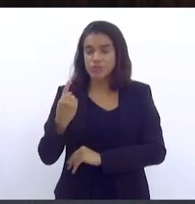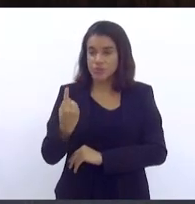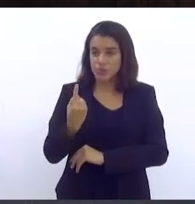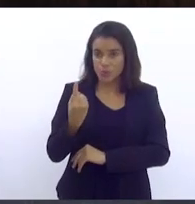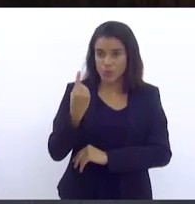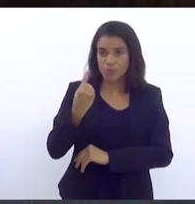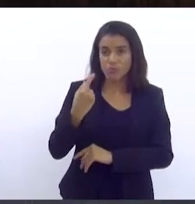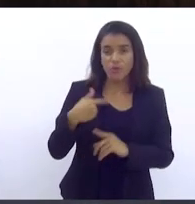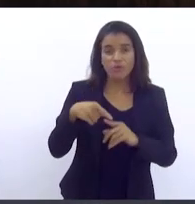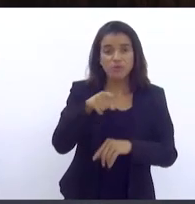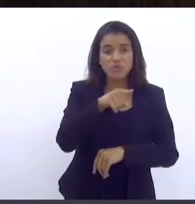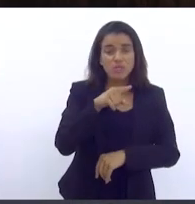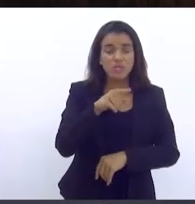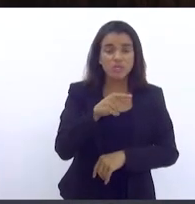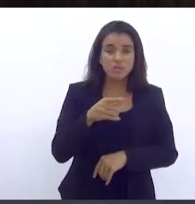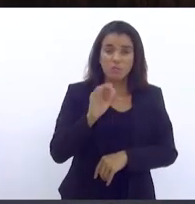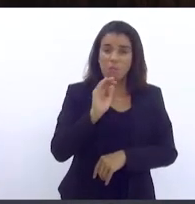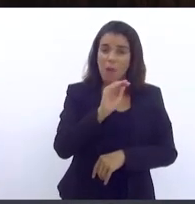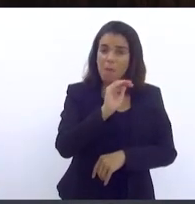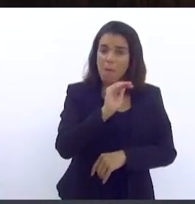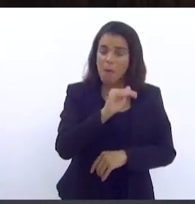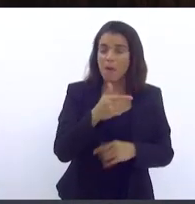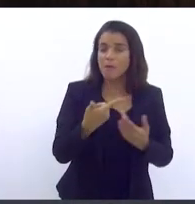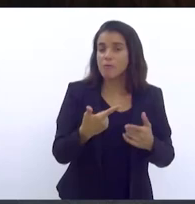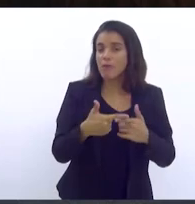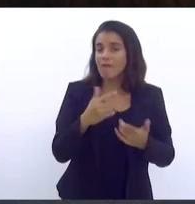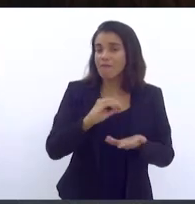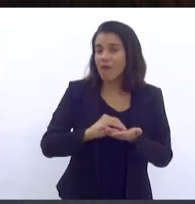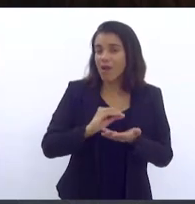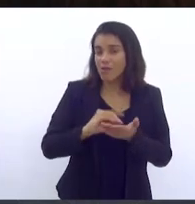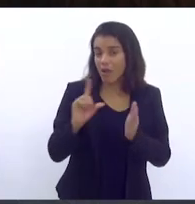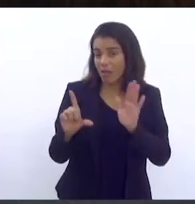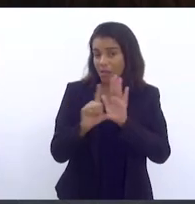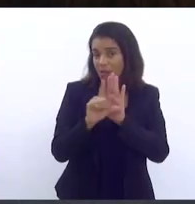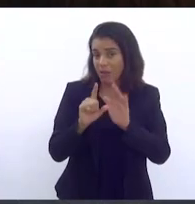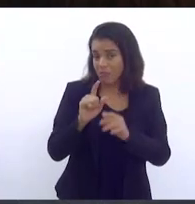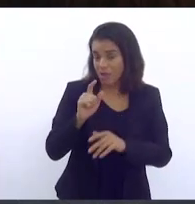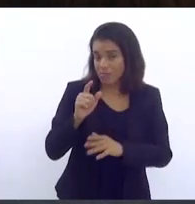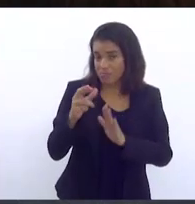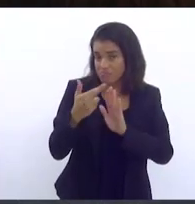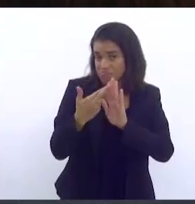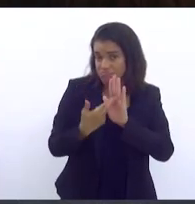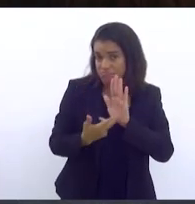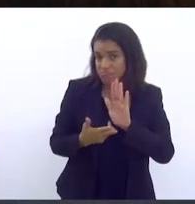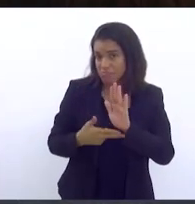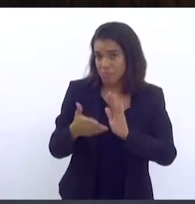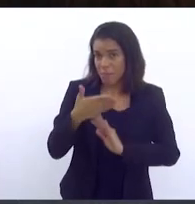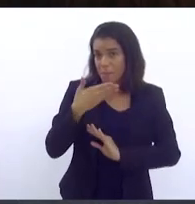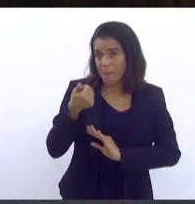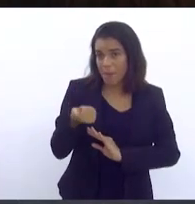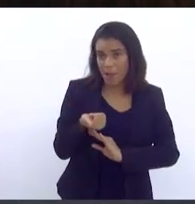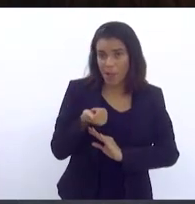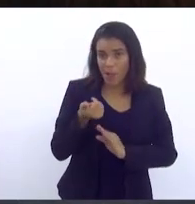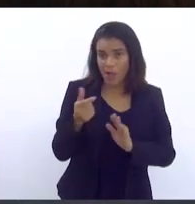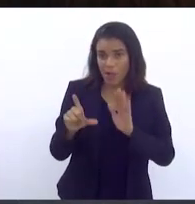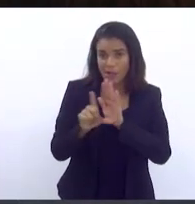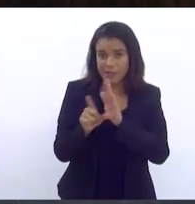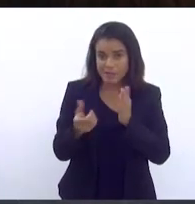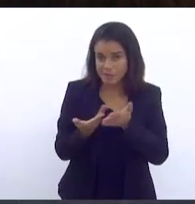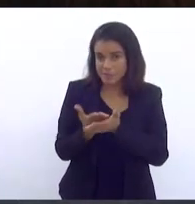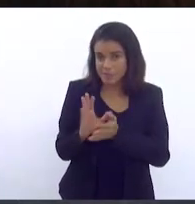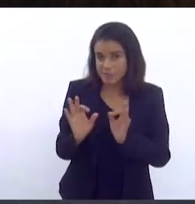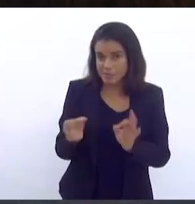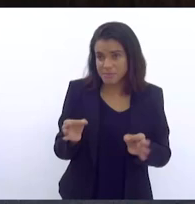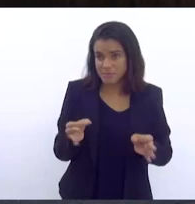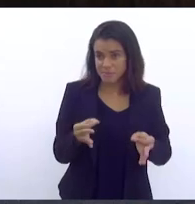que vocês são cobrados por questões que falta a força de lei para regulamentar elas então é melhor n né que a lei seja aprovada acho que é importante esse